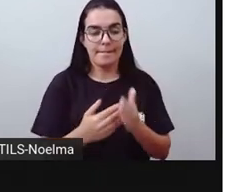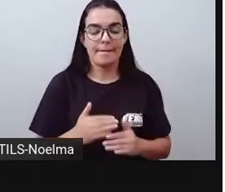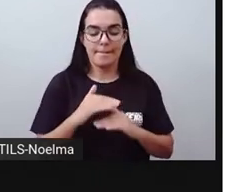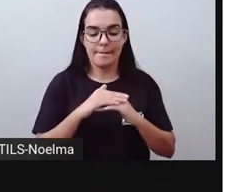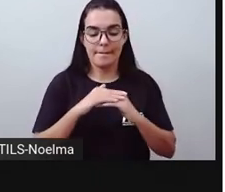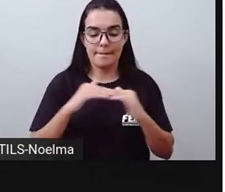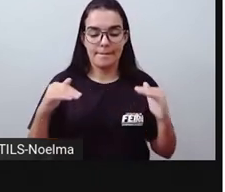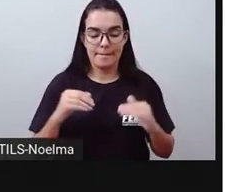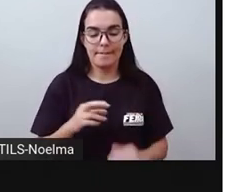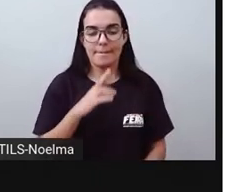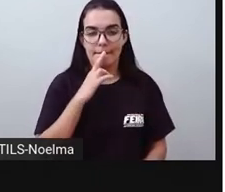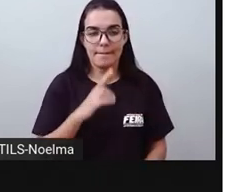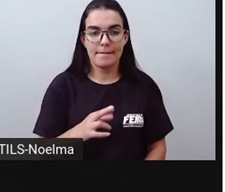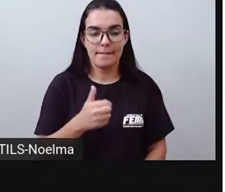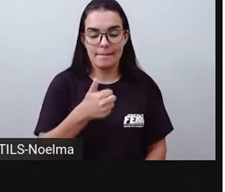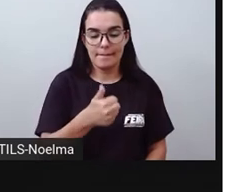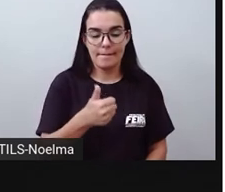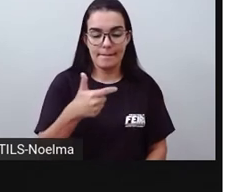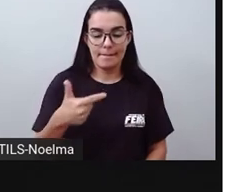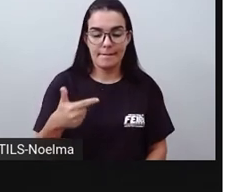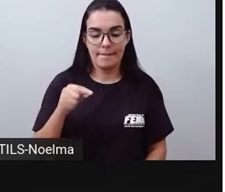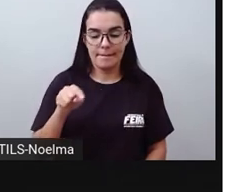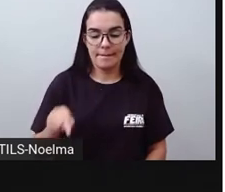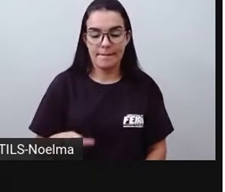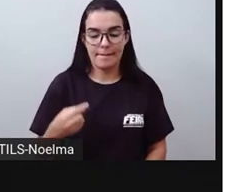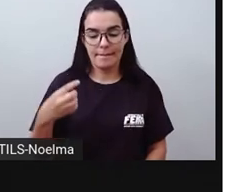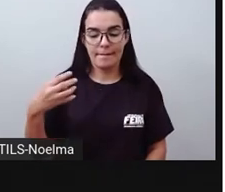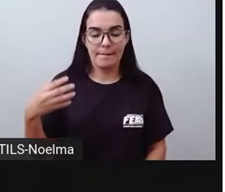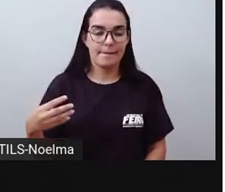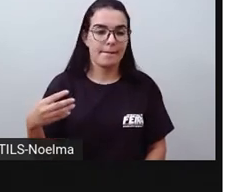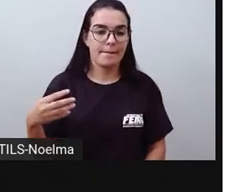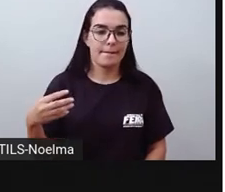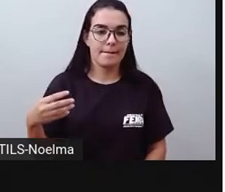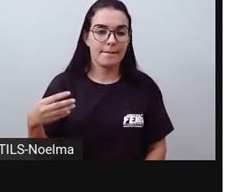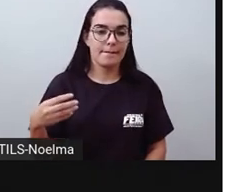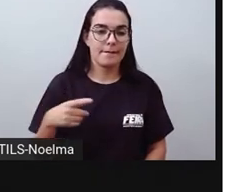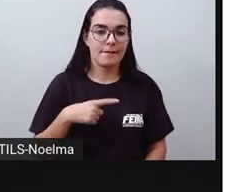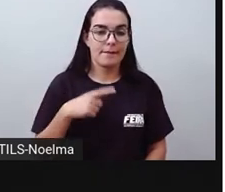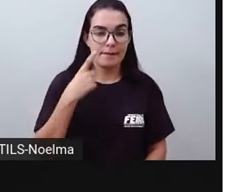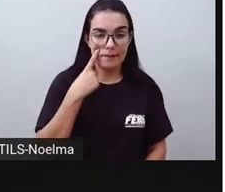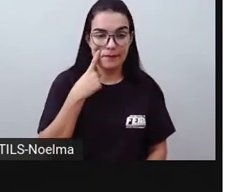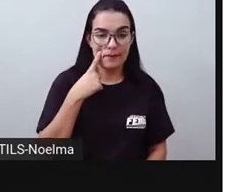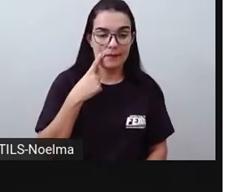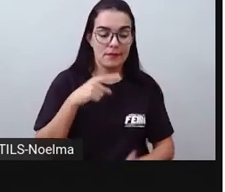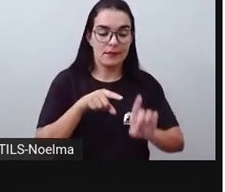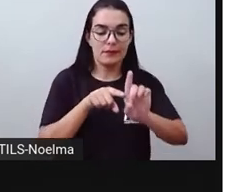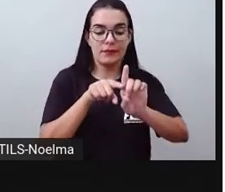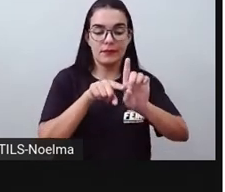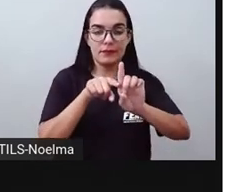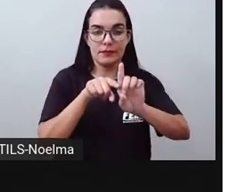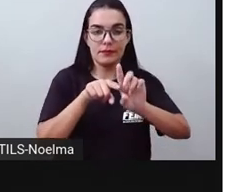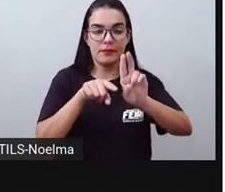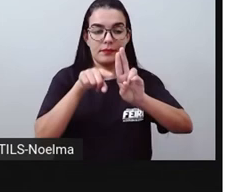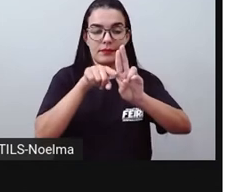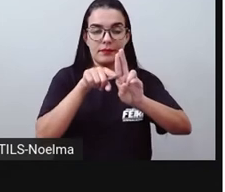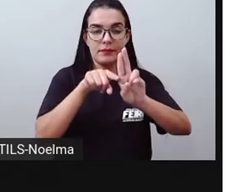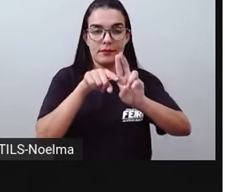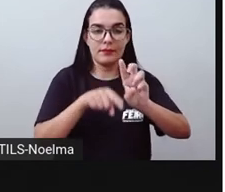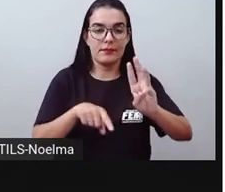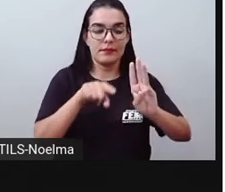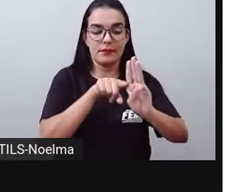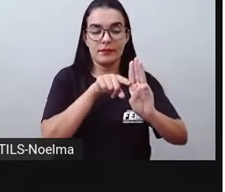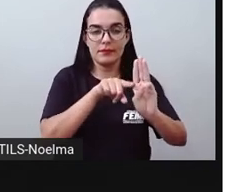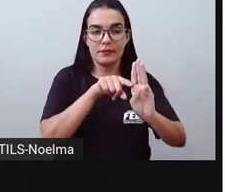décimo, tem a vírgula, porque aqui, ó, entre unidade, dezena e centeno, que a Pro colocou aqui em laranja, corresponde à